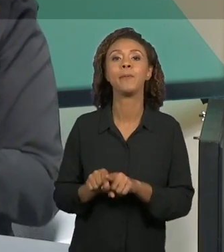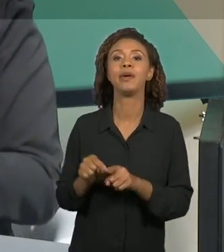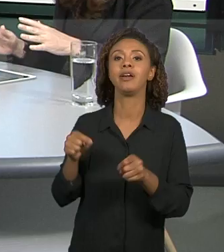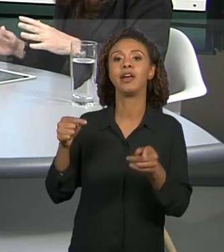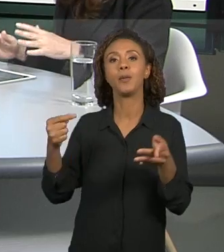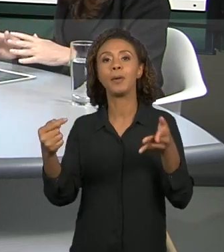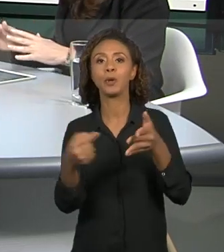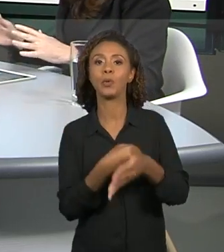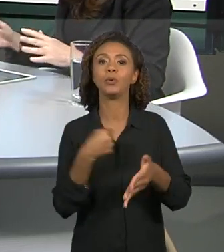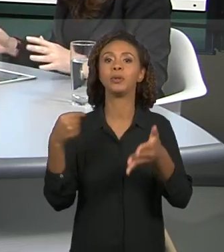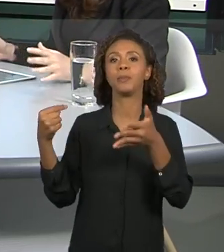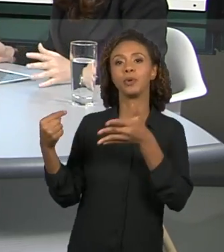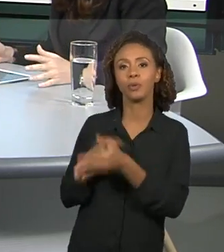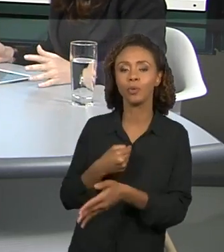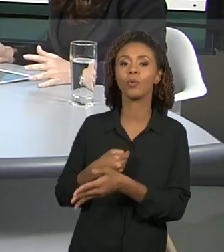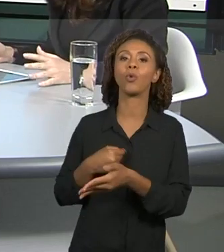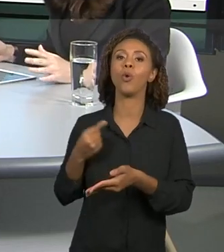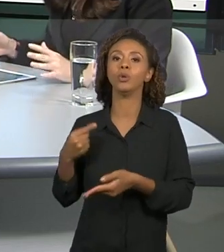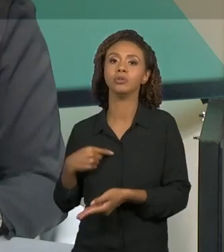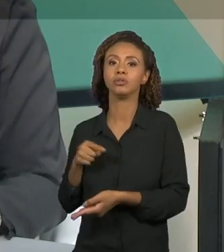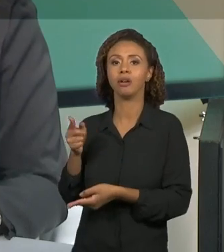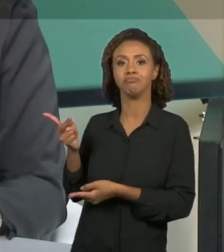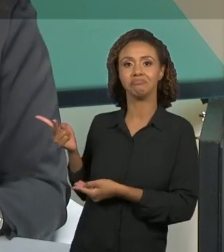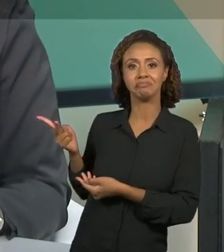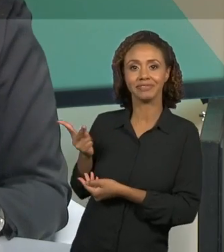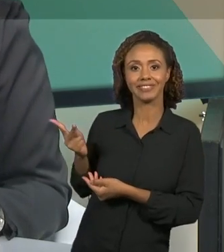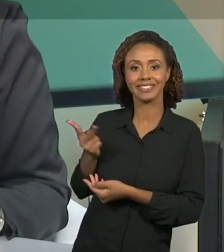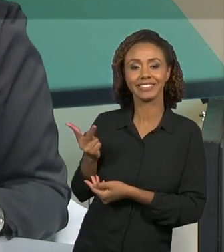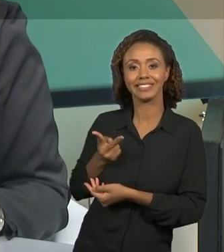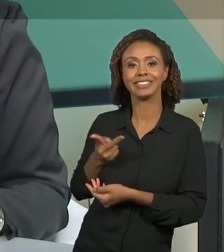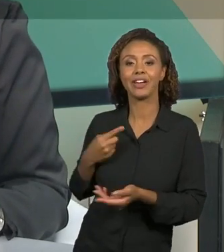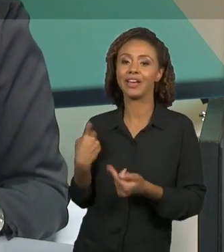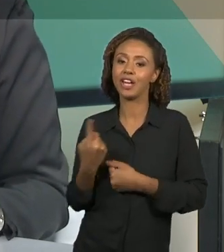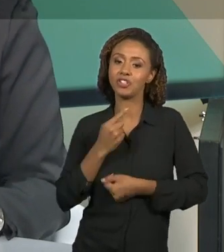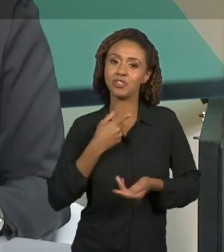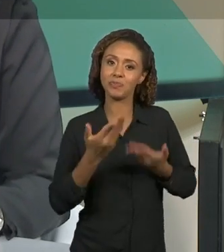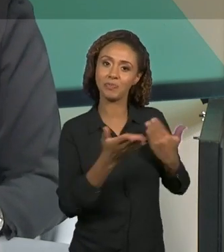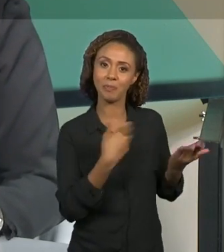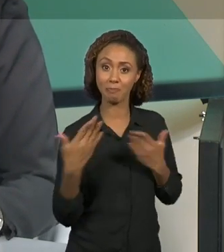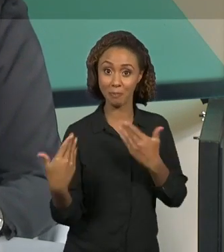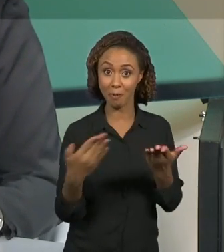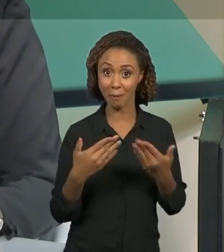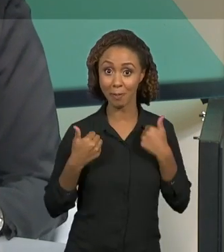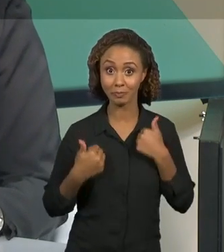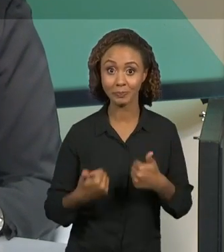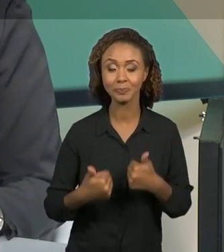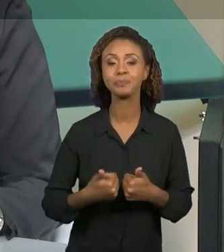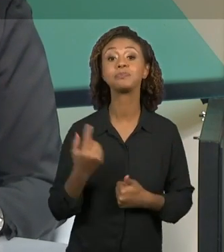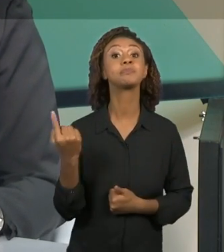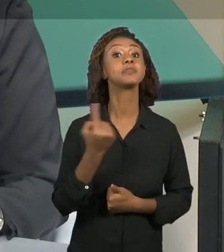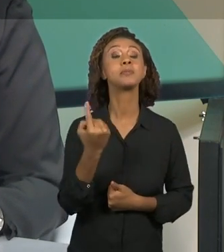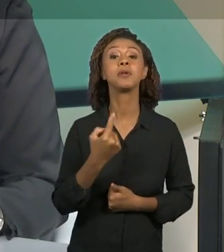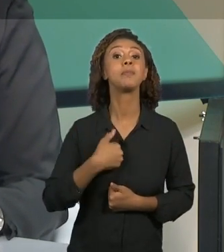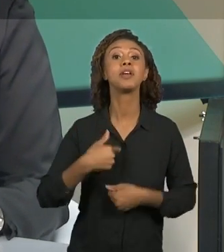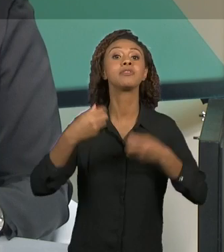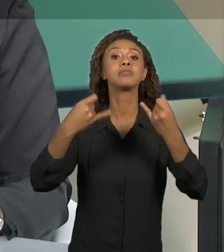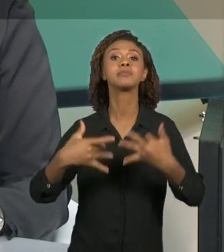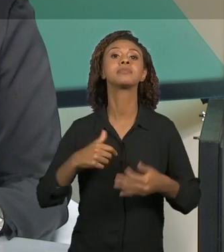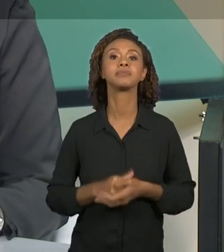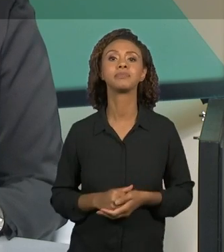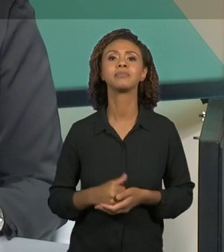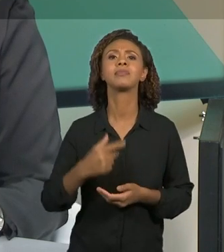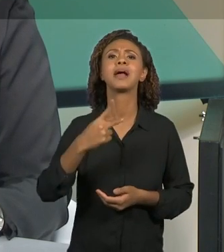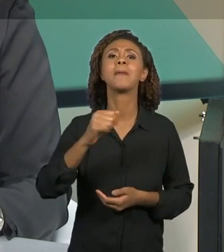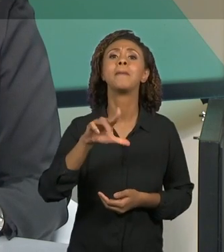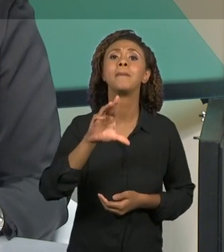com o coordenador do curso quando as presidente do crea também e a gente vai estabelecer essa comunicação tá então primeiro eu queria falar aqui paulo